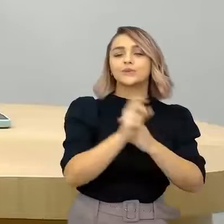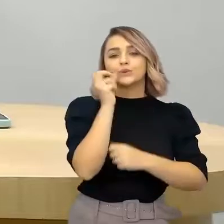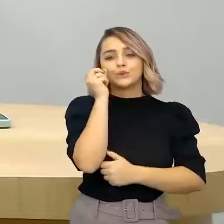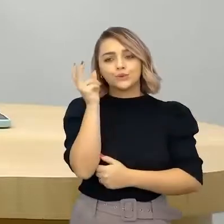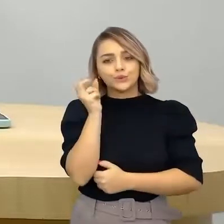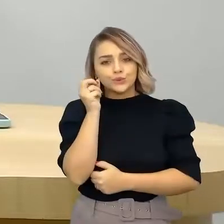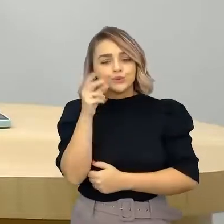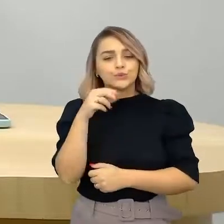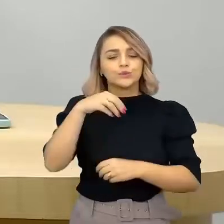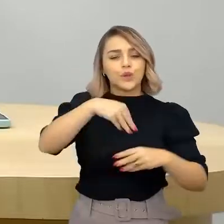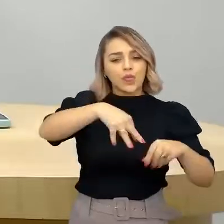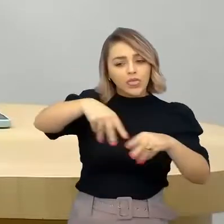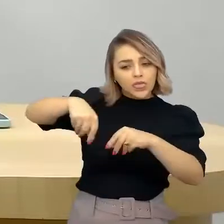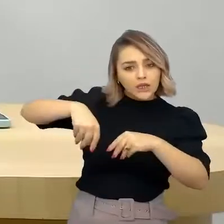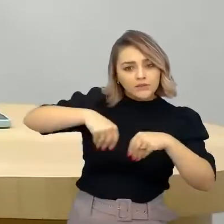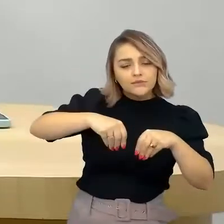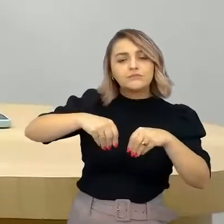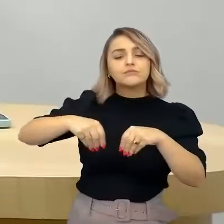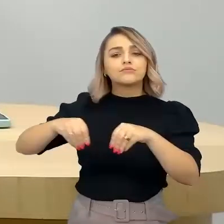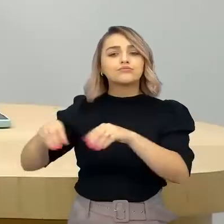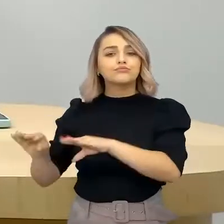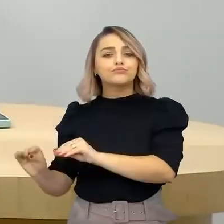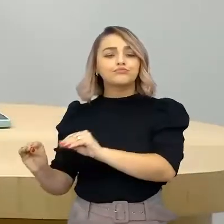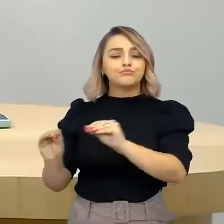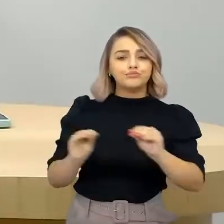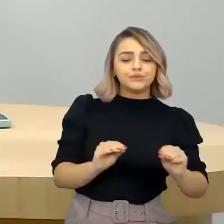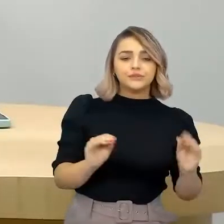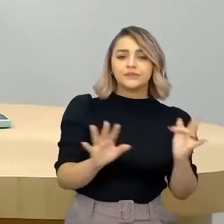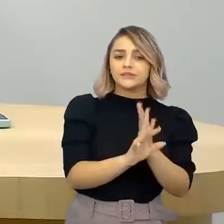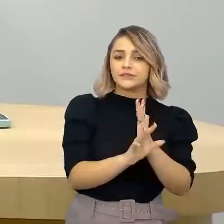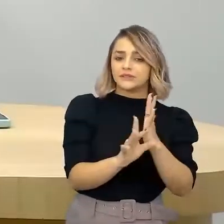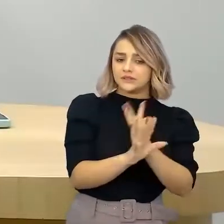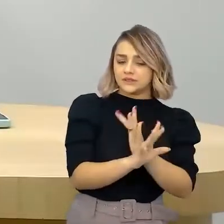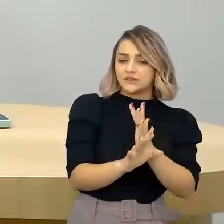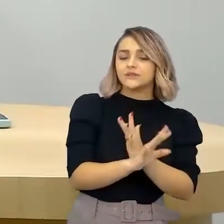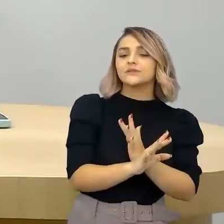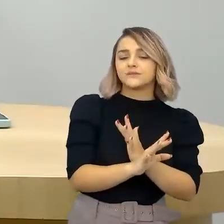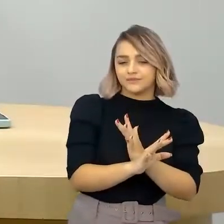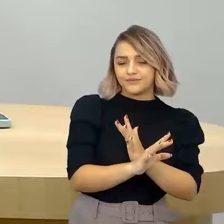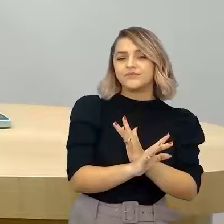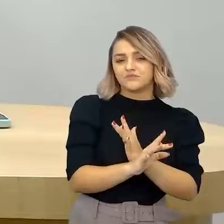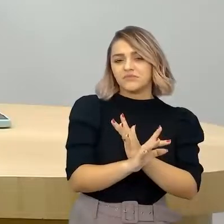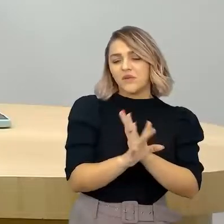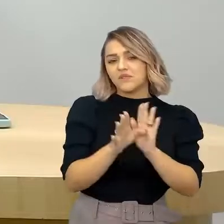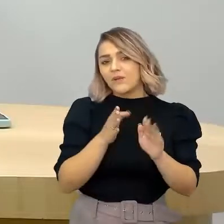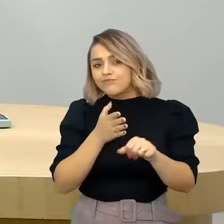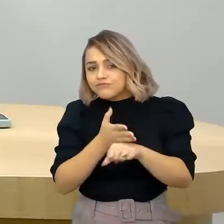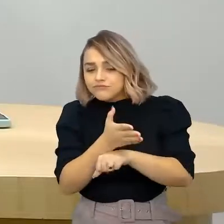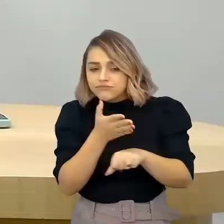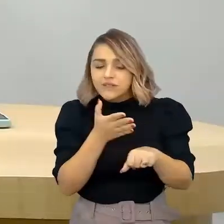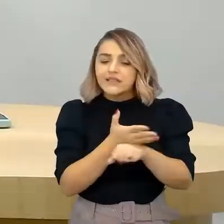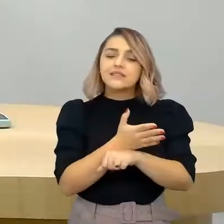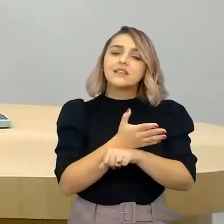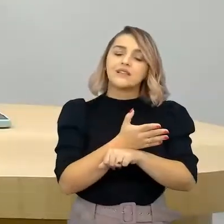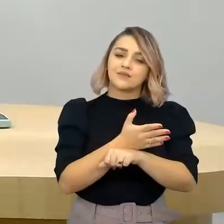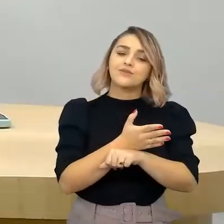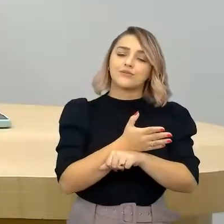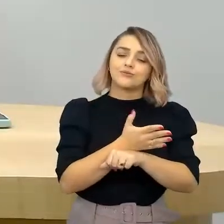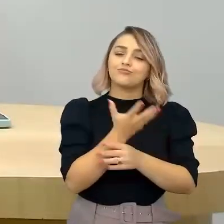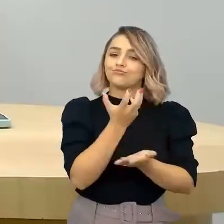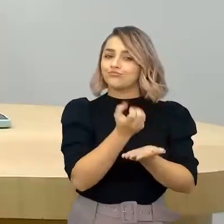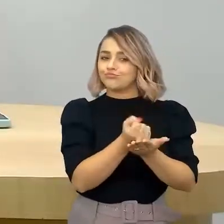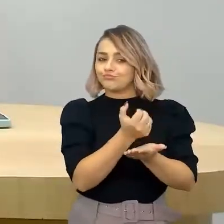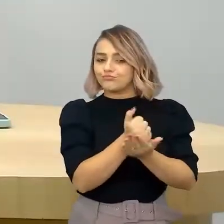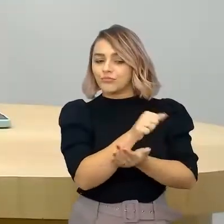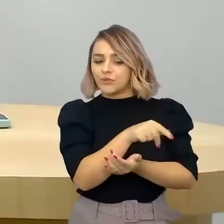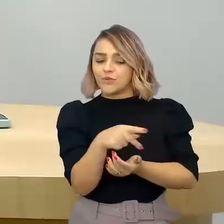ver a descrição, é só estar acessando aí o mapa que vocês vão ter toda a descrição dessas habilidades. E aí nós temos aí a